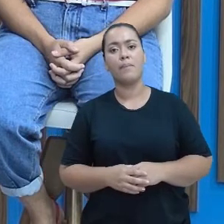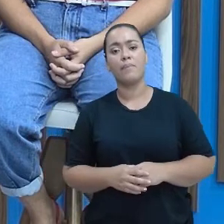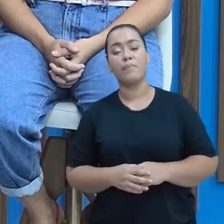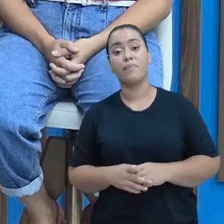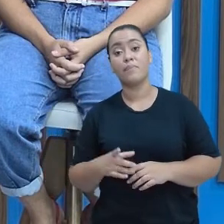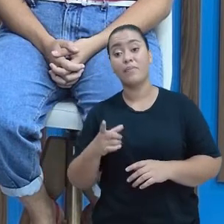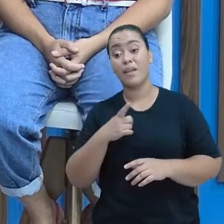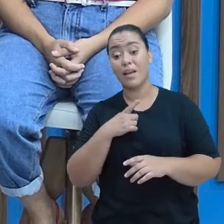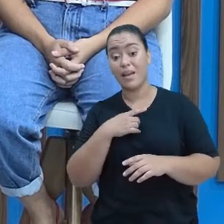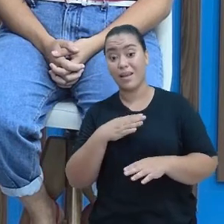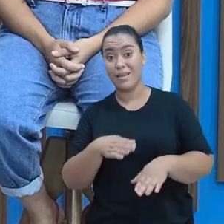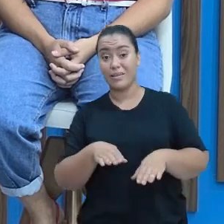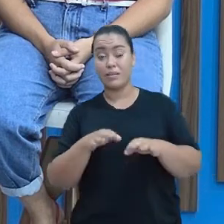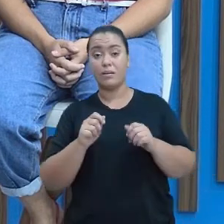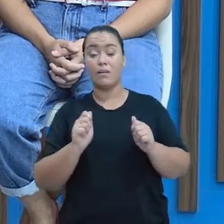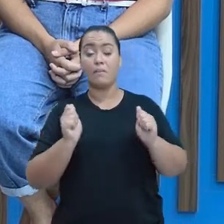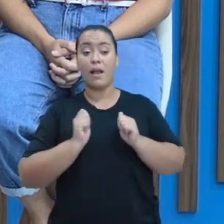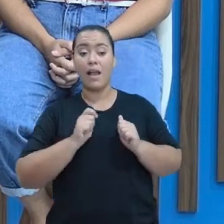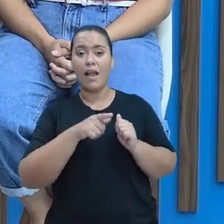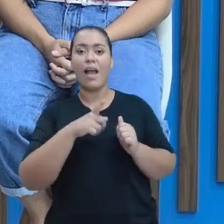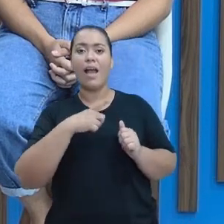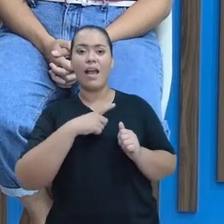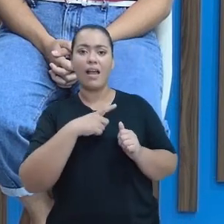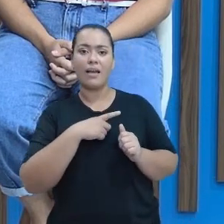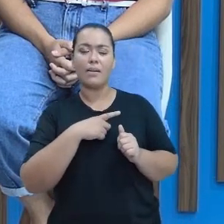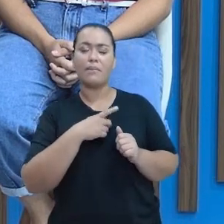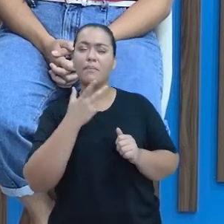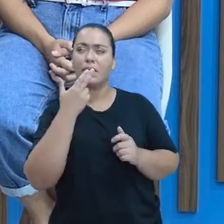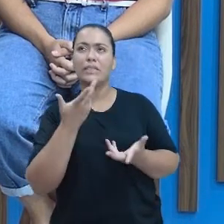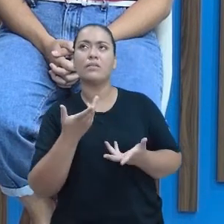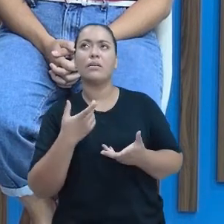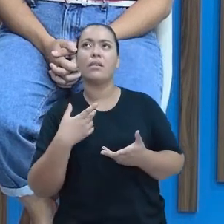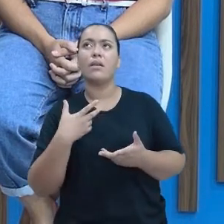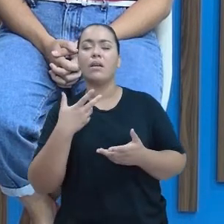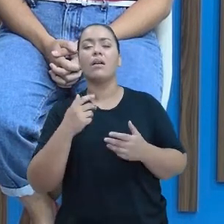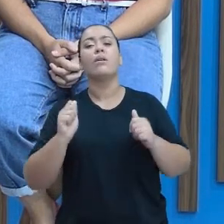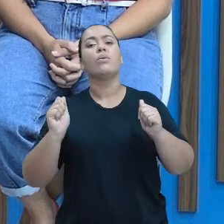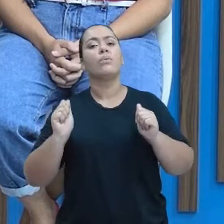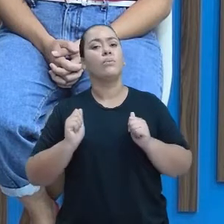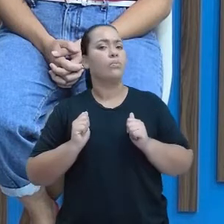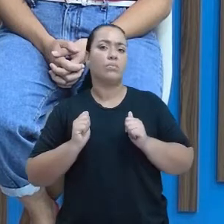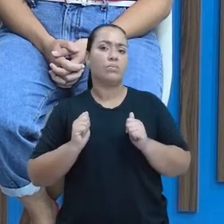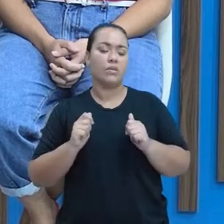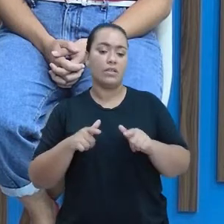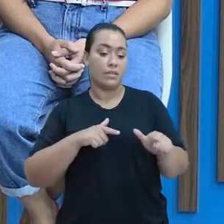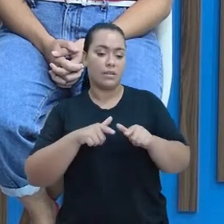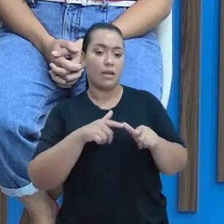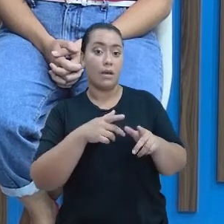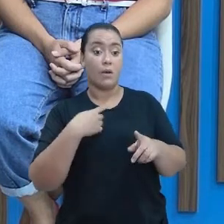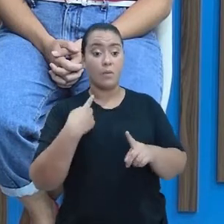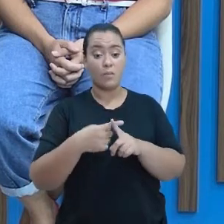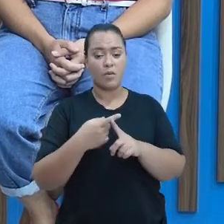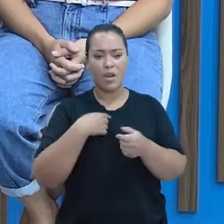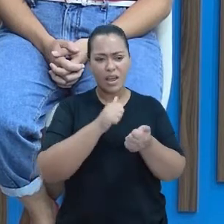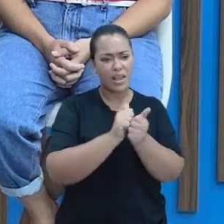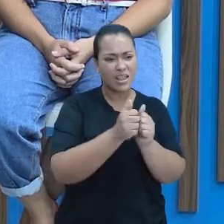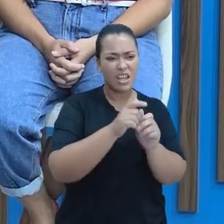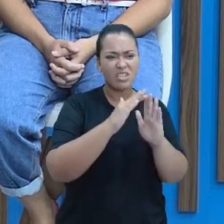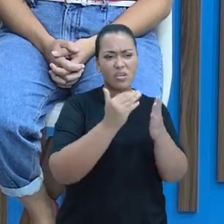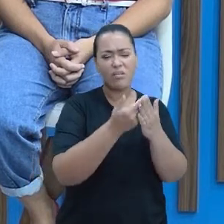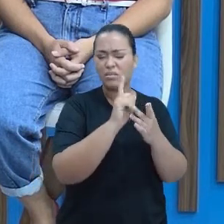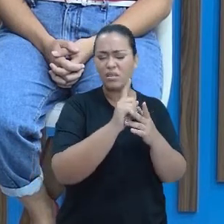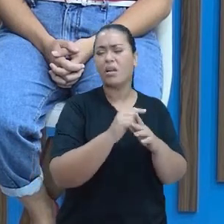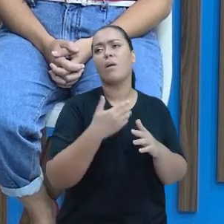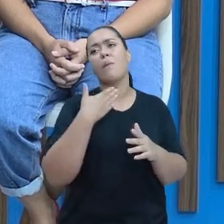A estabilidade que se cria, ela dá um certo, vamos dizer assim, conforto. Tá? Então, se eu não estiver me adaptando bem àquela